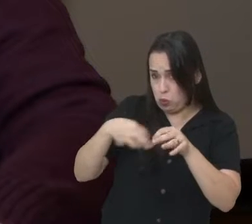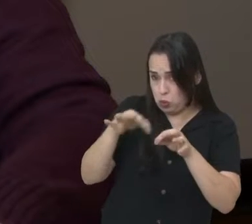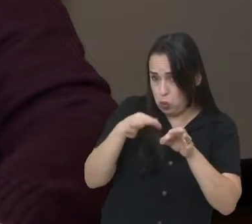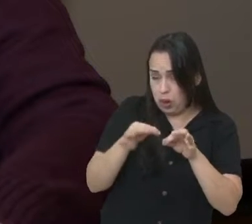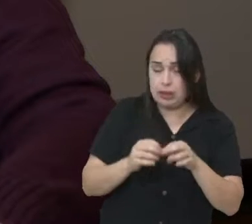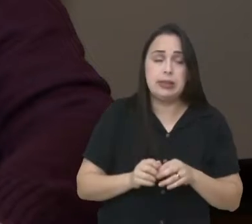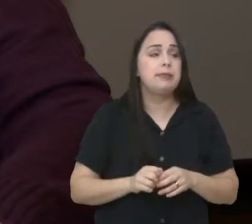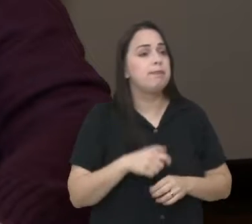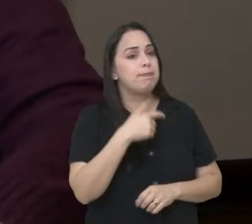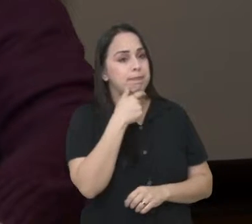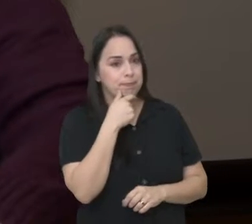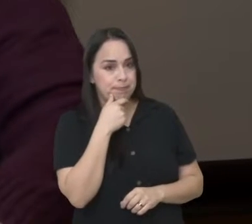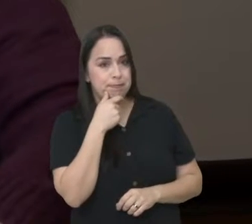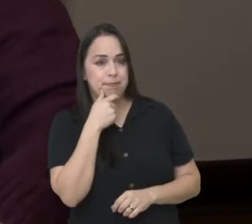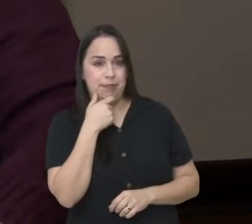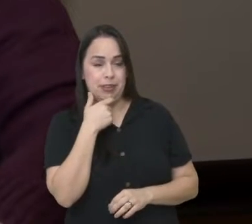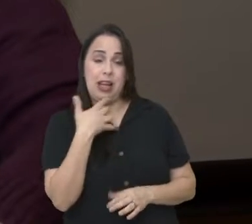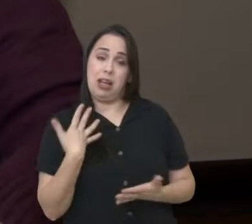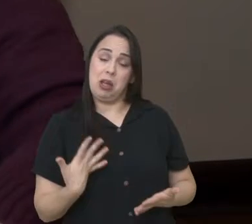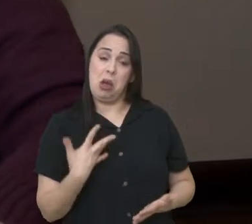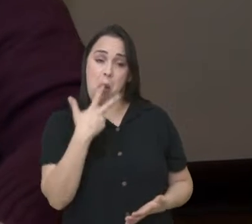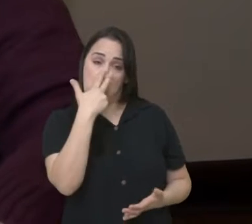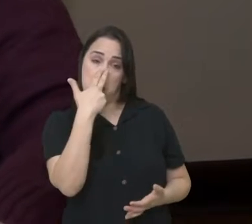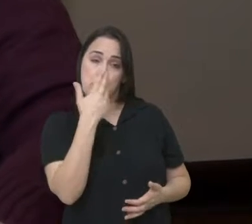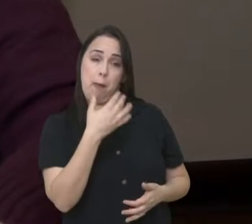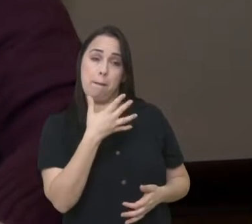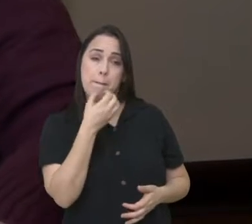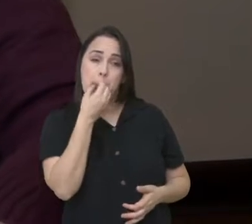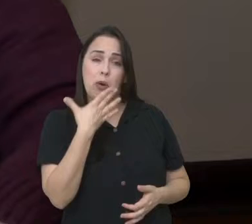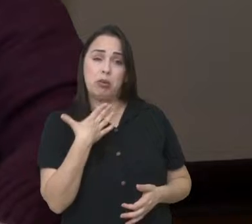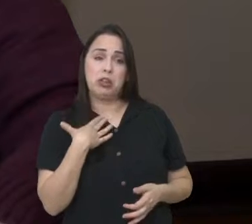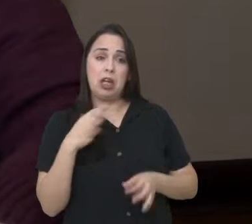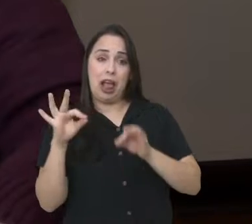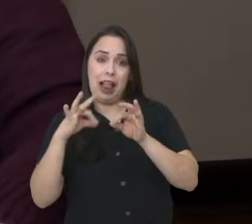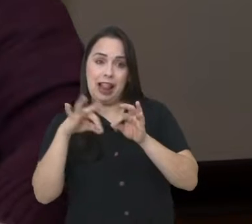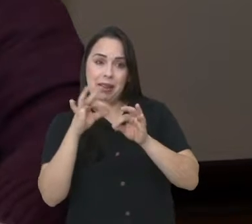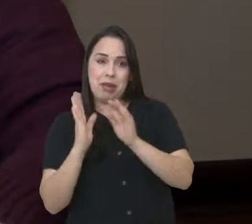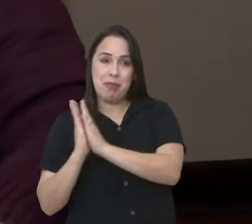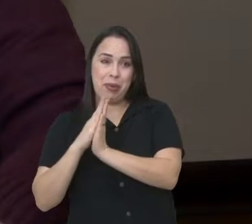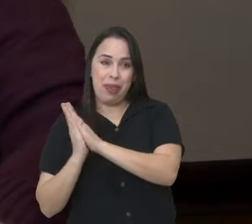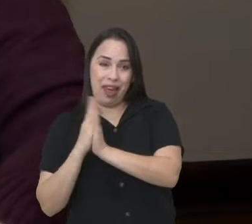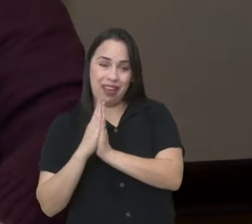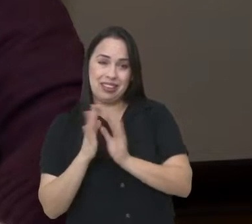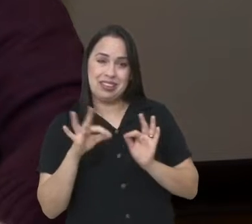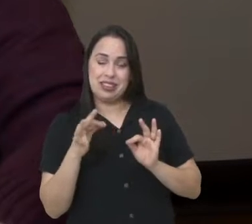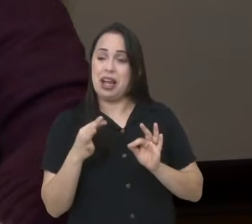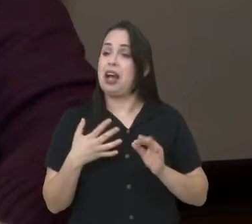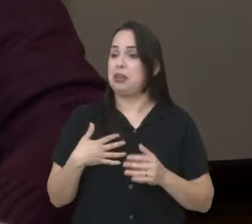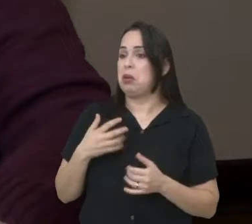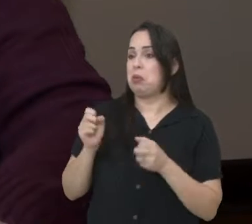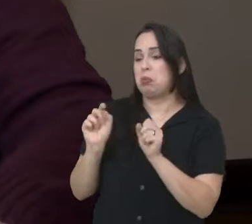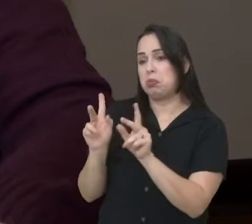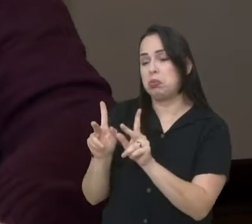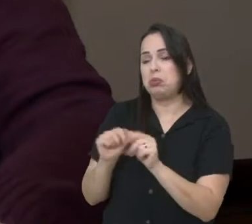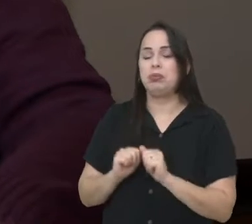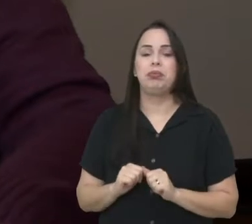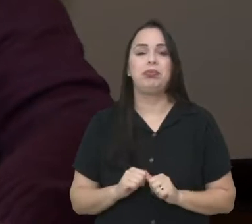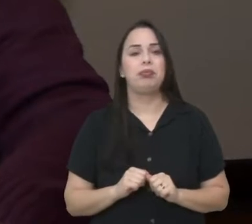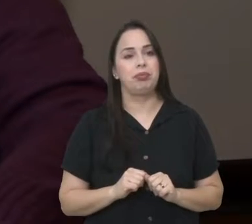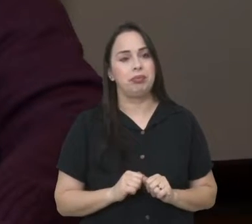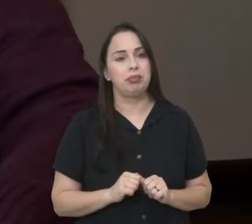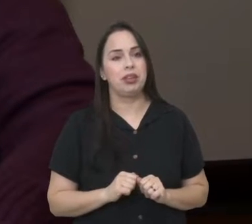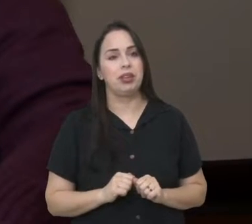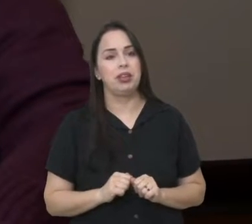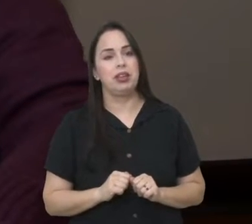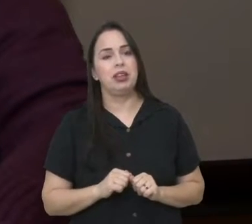Aí eu falei: para mim é bom, que eu vou fazer a roupa para minha boneca. Ele falou: tá bom. Aí como tinha